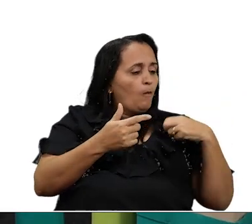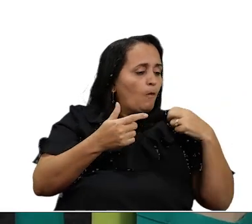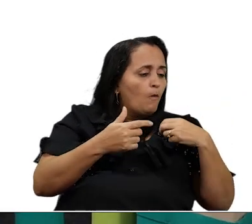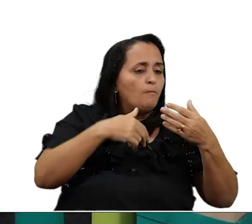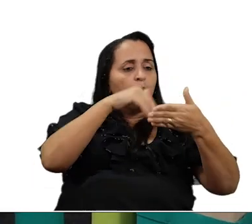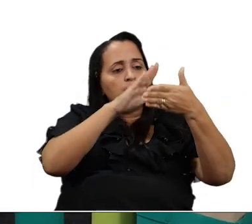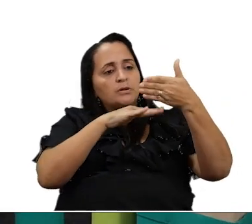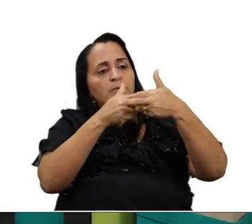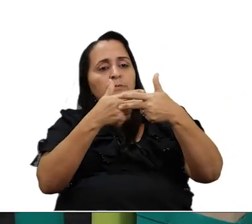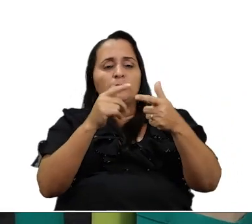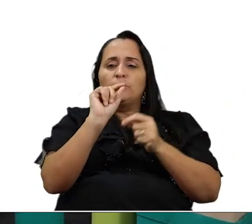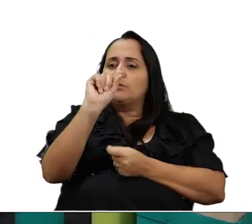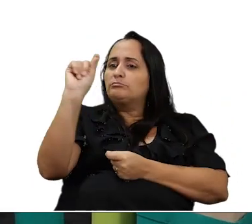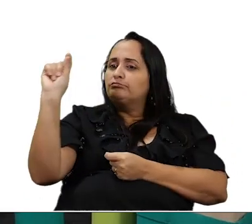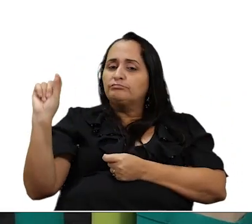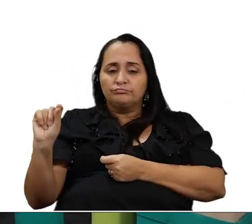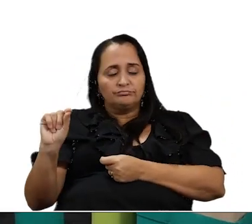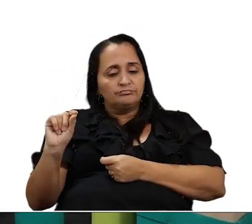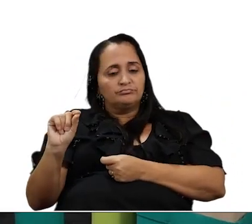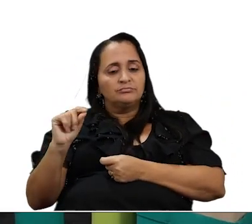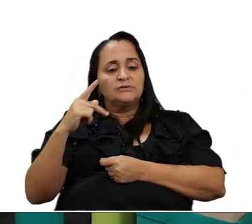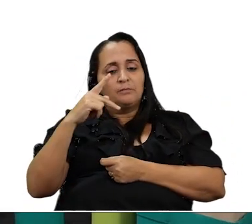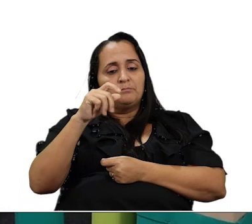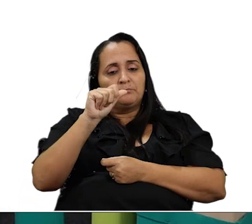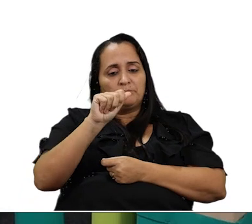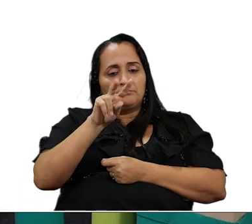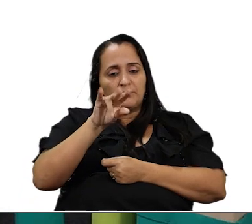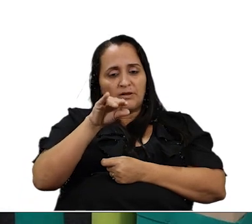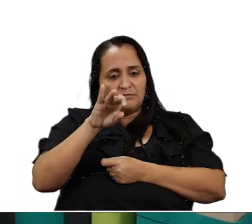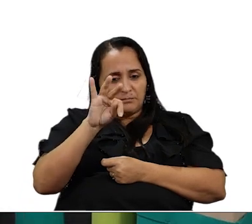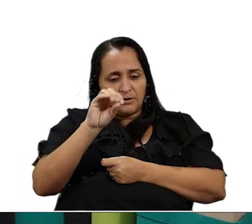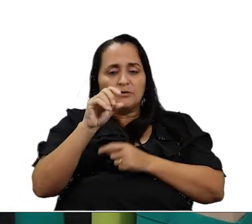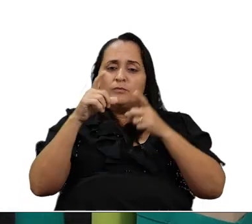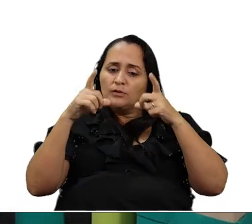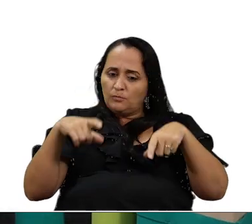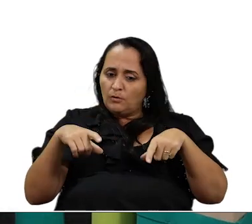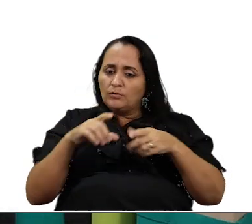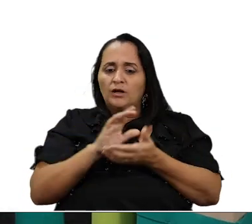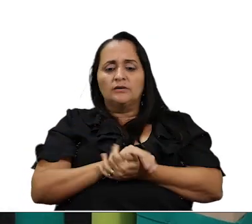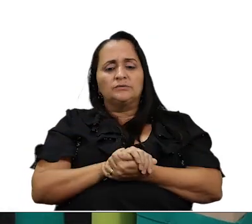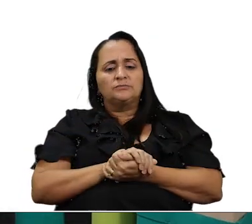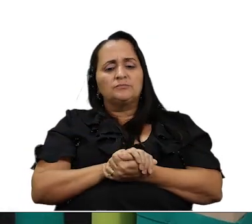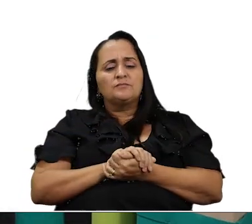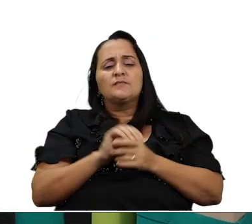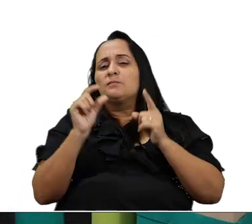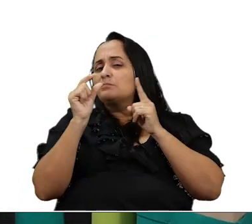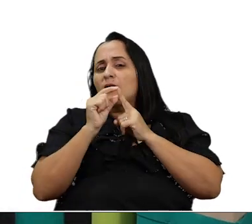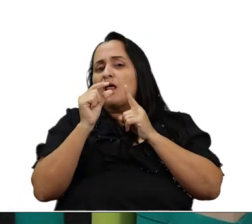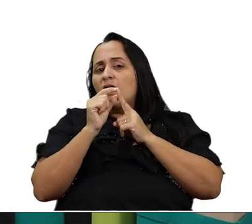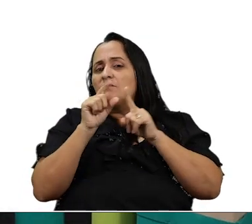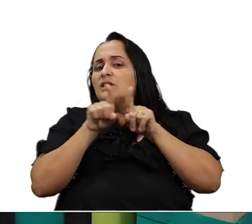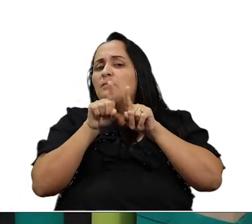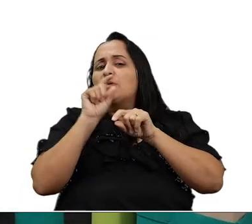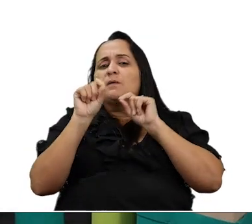pavimento serve como lugar, certo? Localização. E outra palavra também que chama a